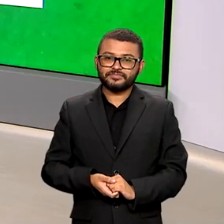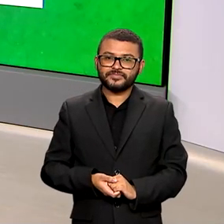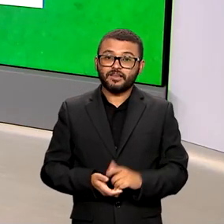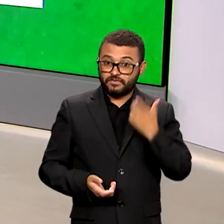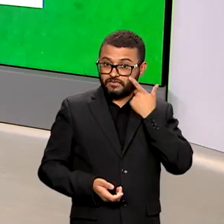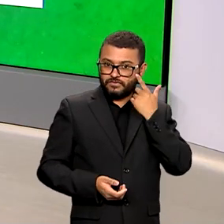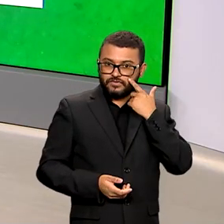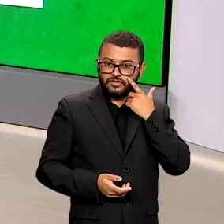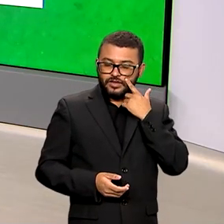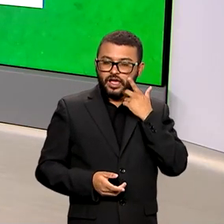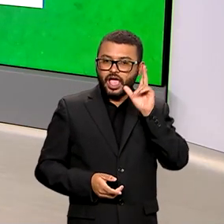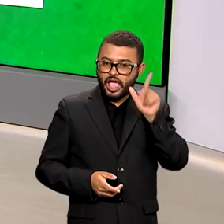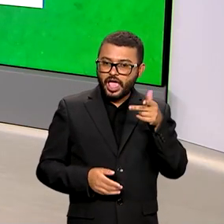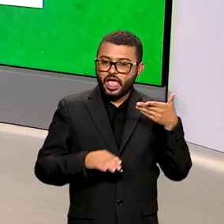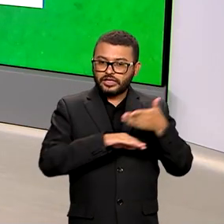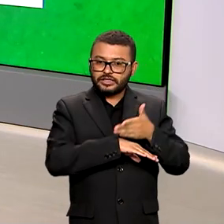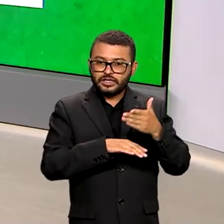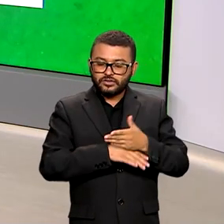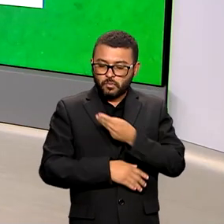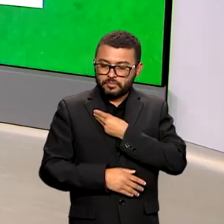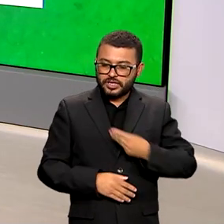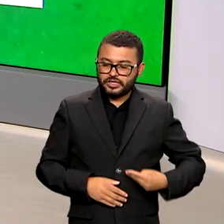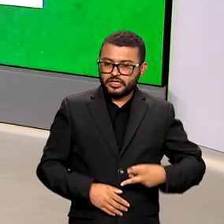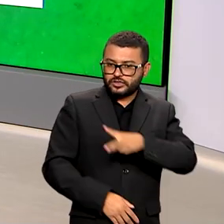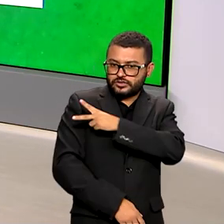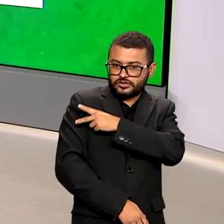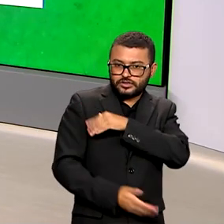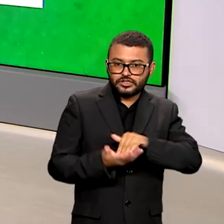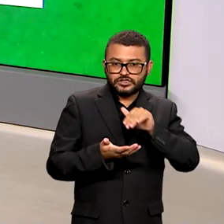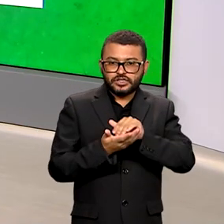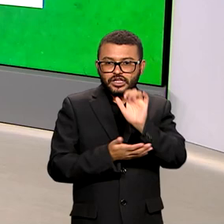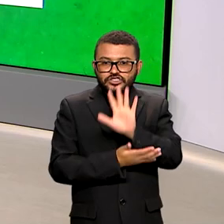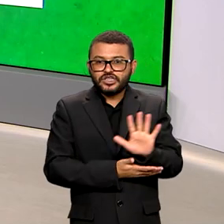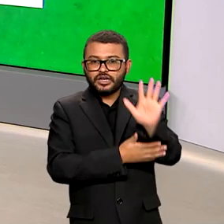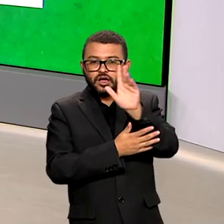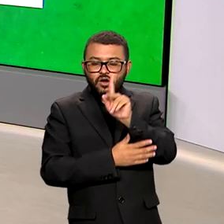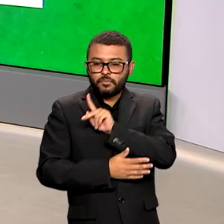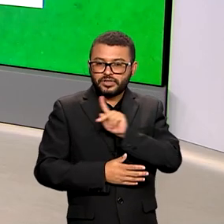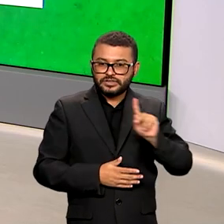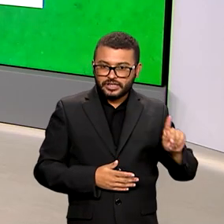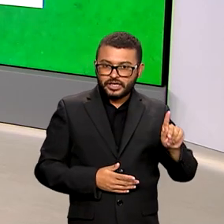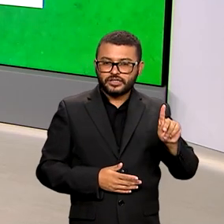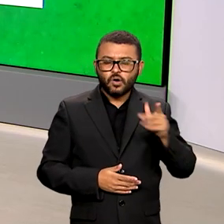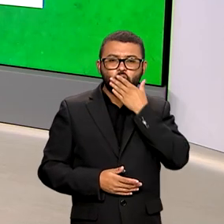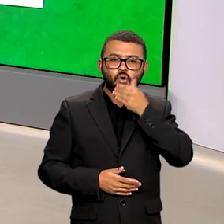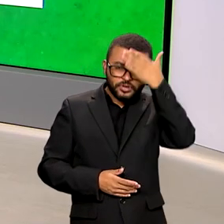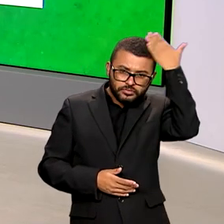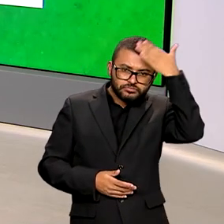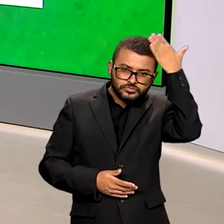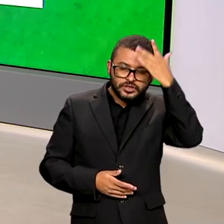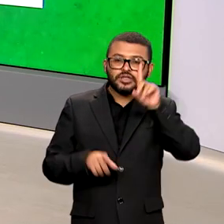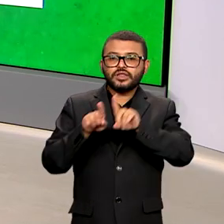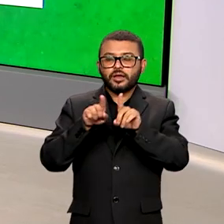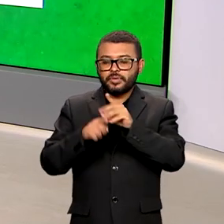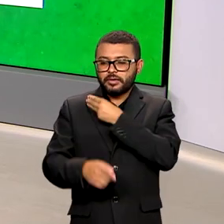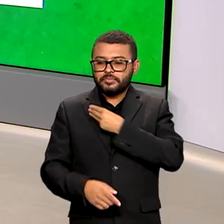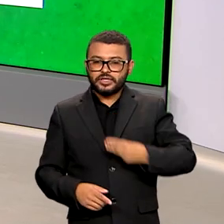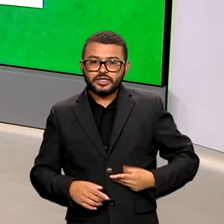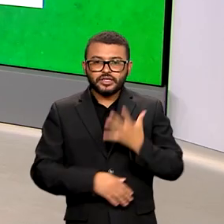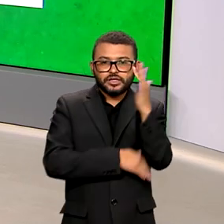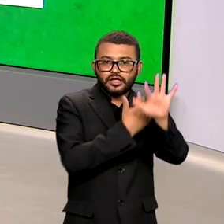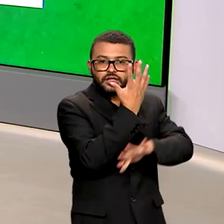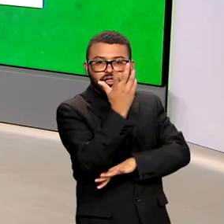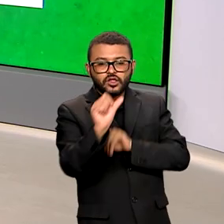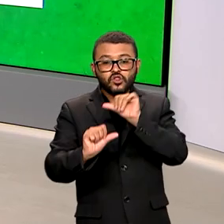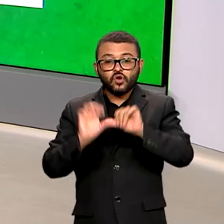Essa foi a participação do ministro-chefe da Secretaria-Geral da Presidência da República, Márcio Macedo, e da ministra do Meio Ambiente e